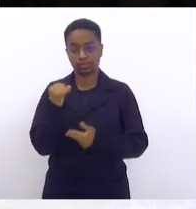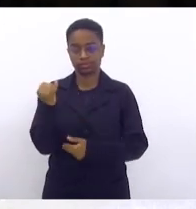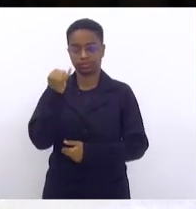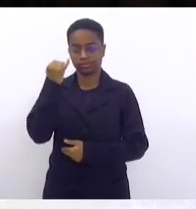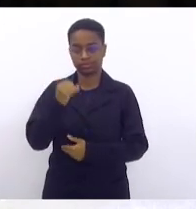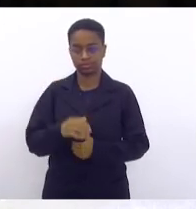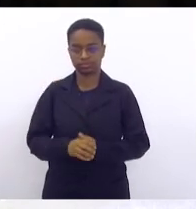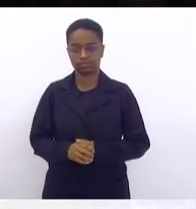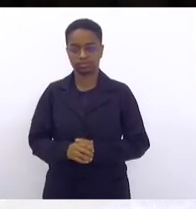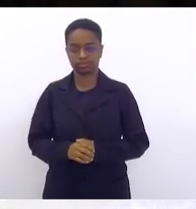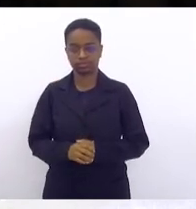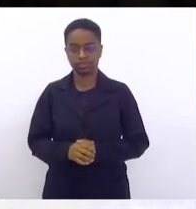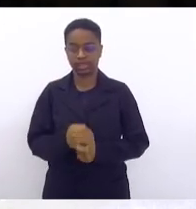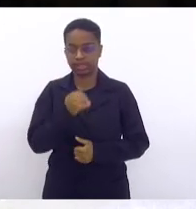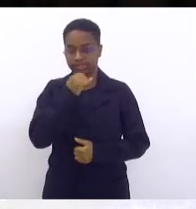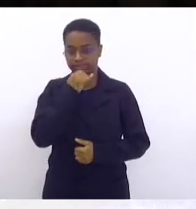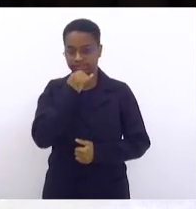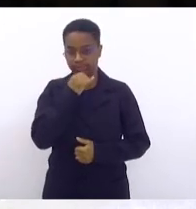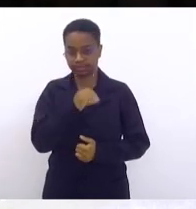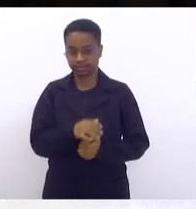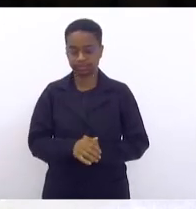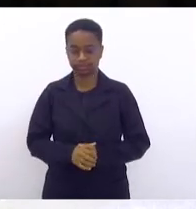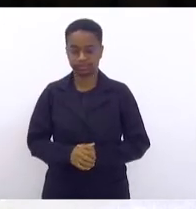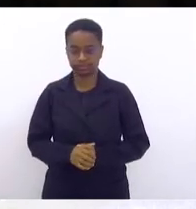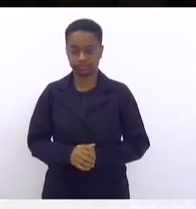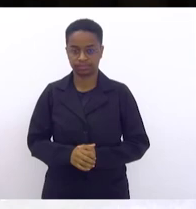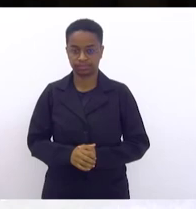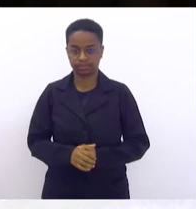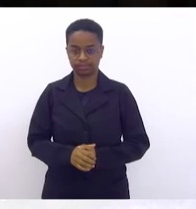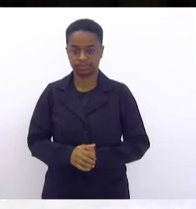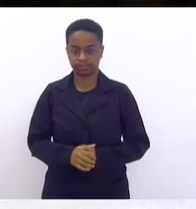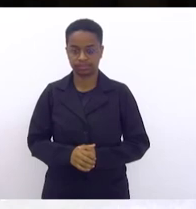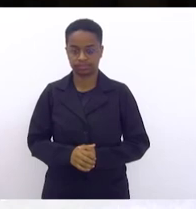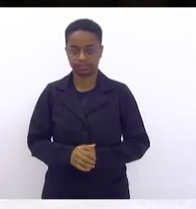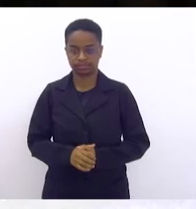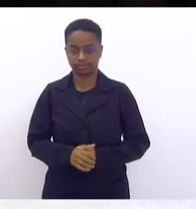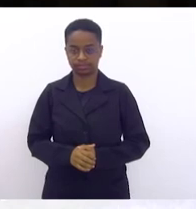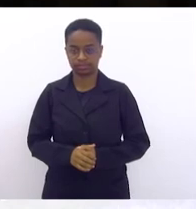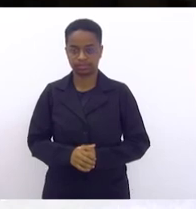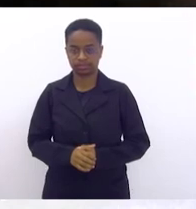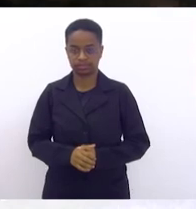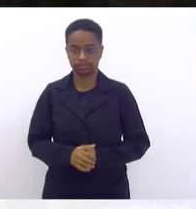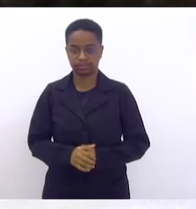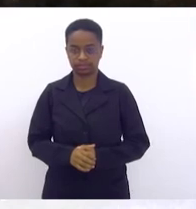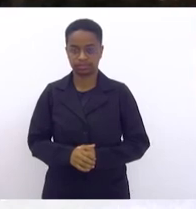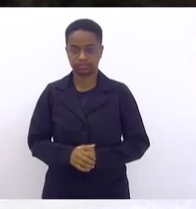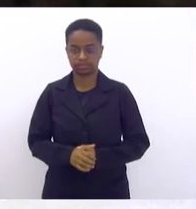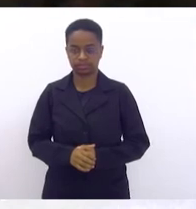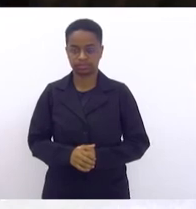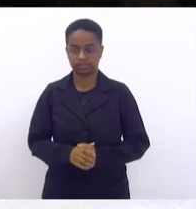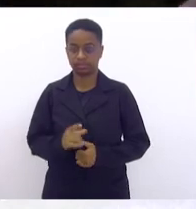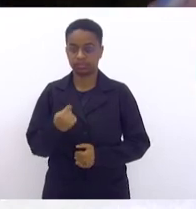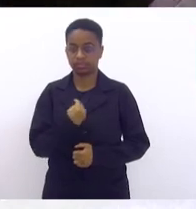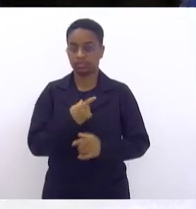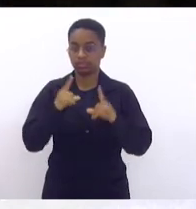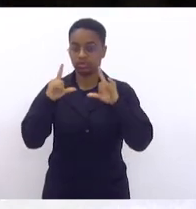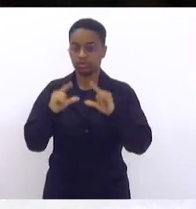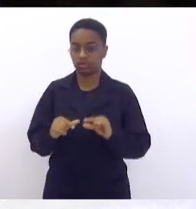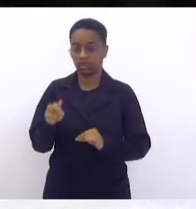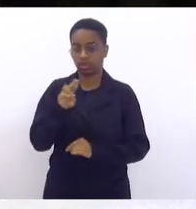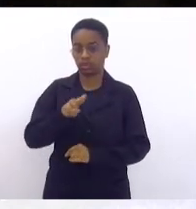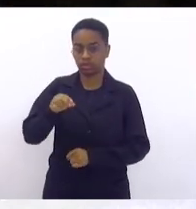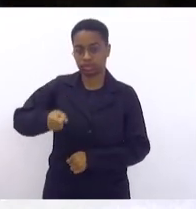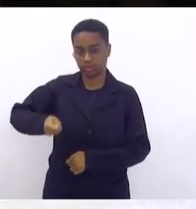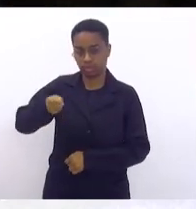na medida por exemplo um exemplo vamos reduzir o consumo de sacola